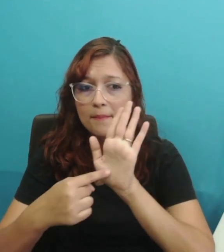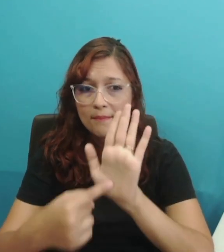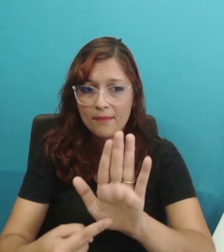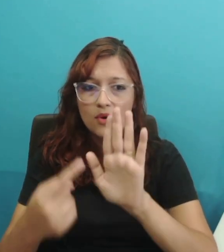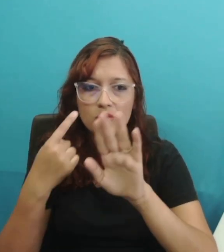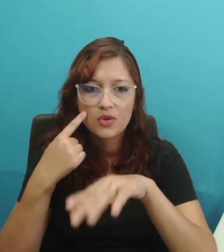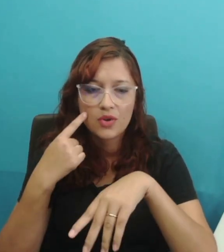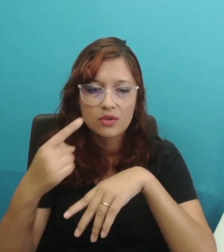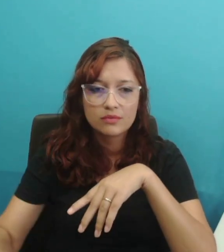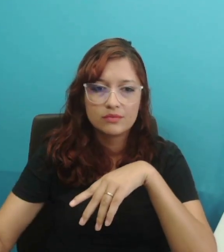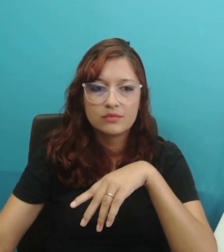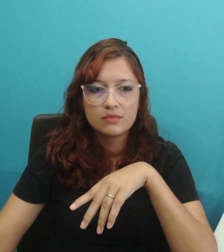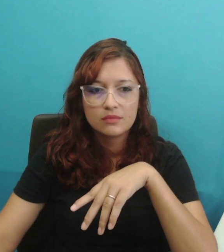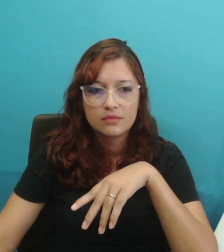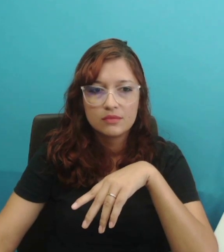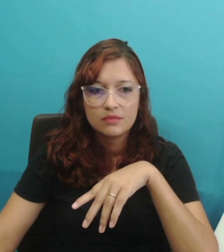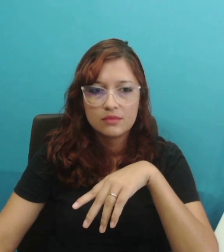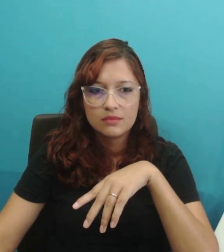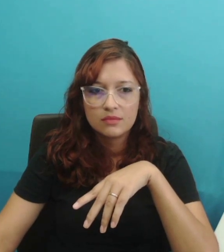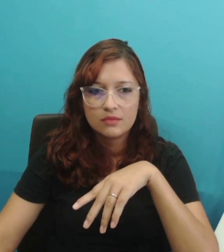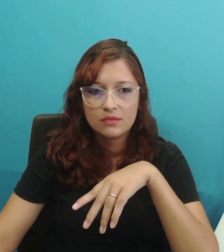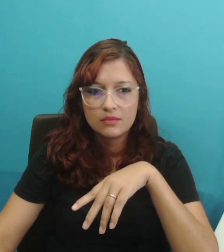Ó, aqui já está dizendo, ó.